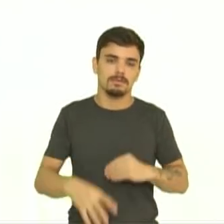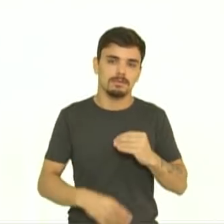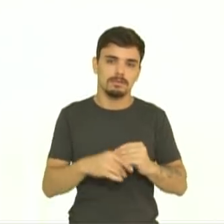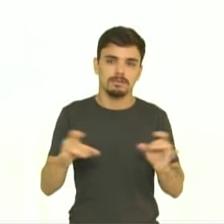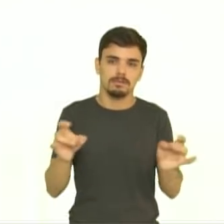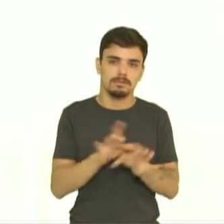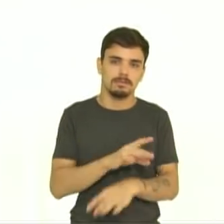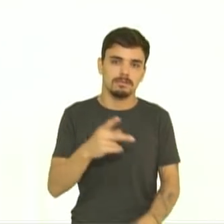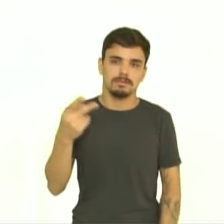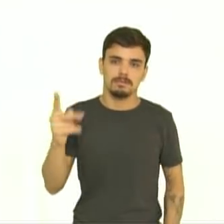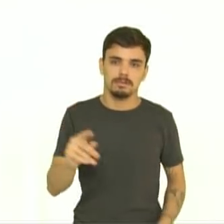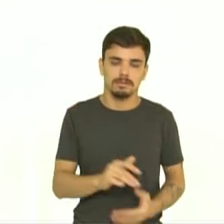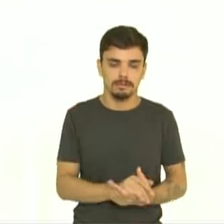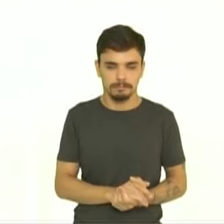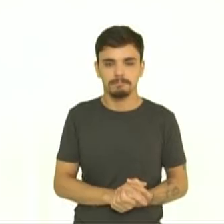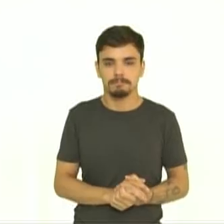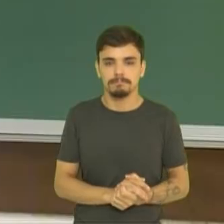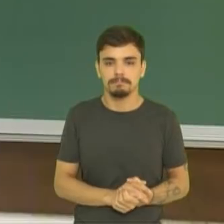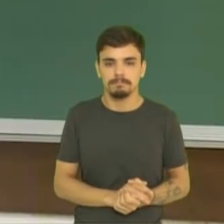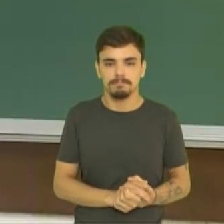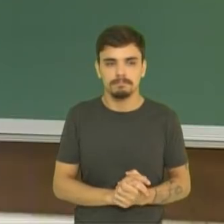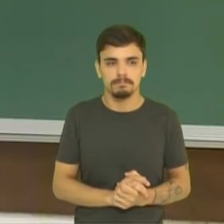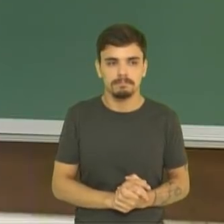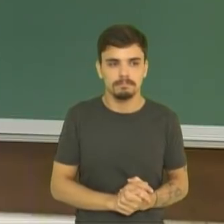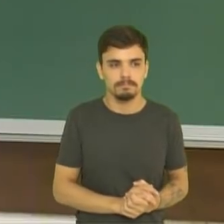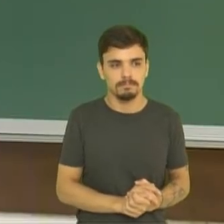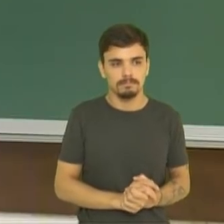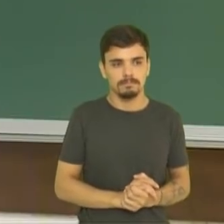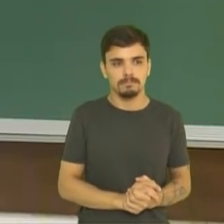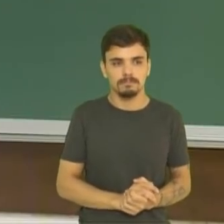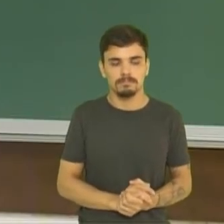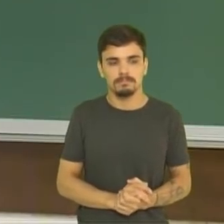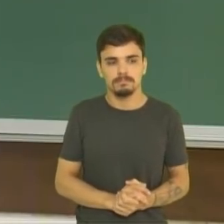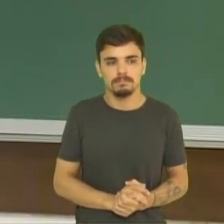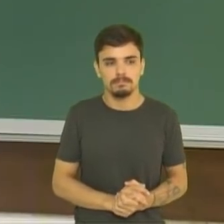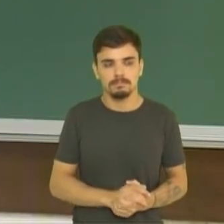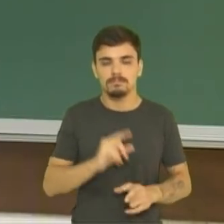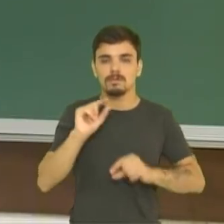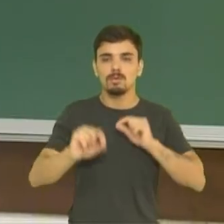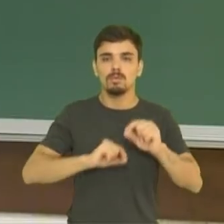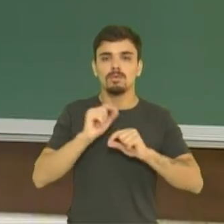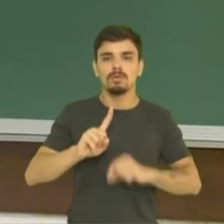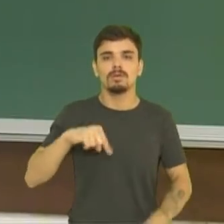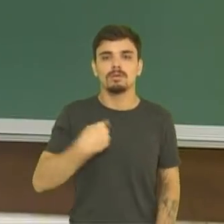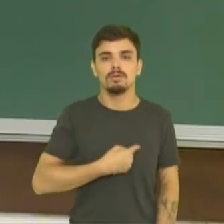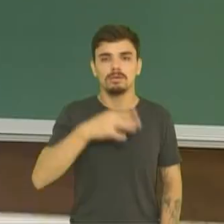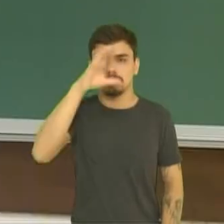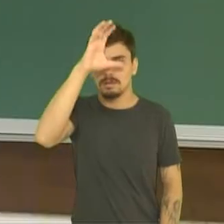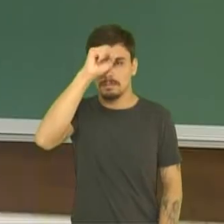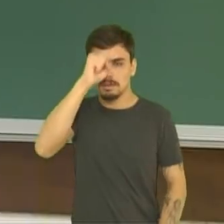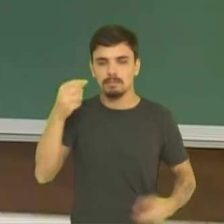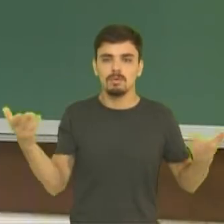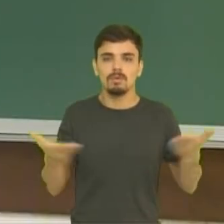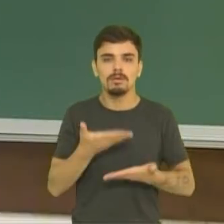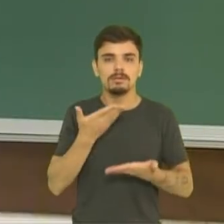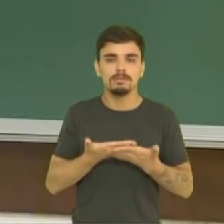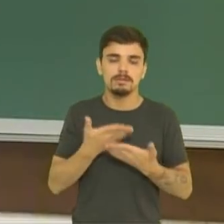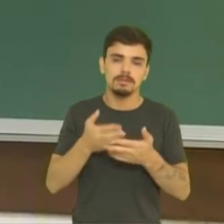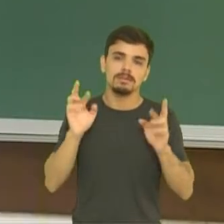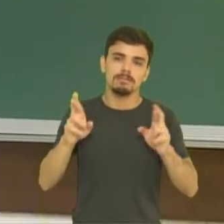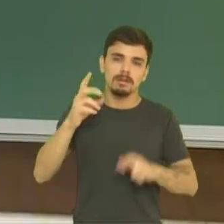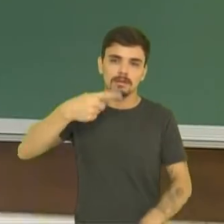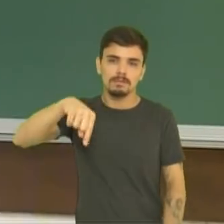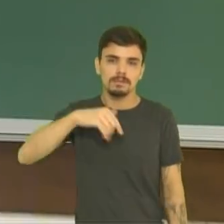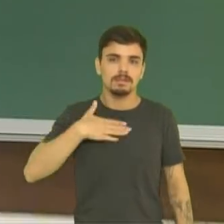dela, né? Excelente texto. Vamos lá? O que a gente aprendeu na nossa aula de hoje, então? Espero que você